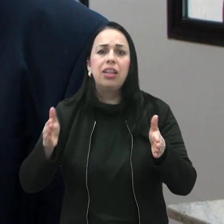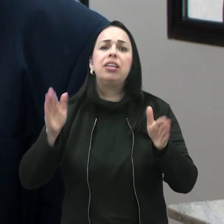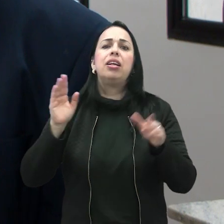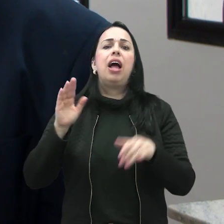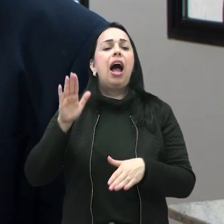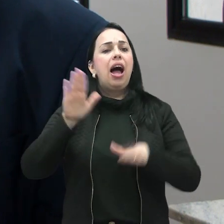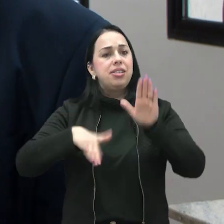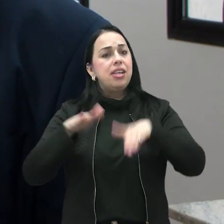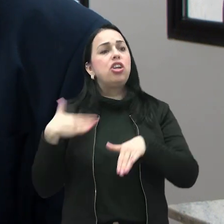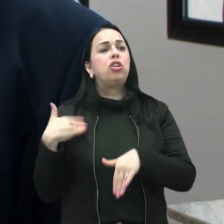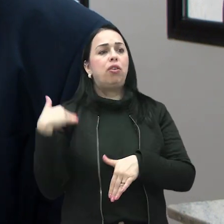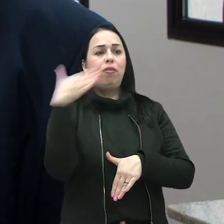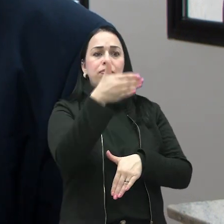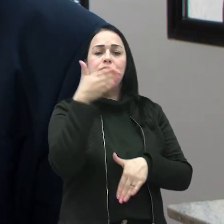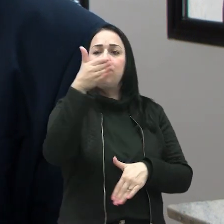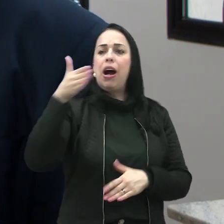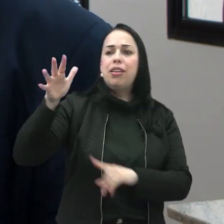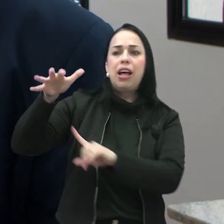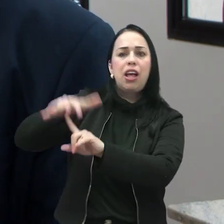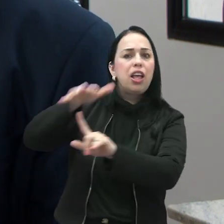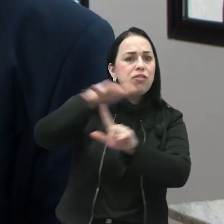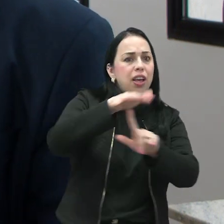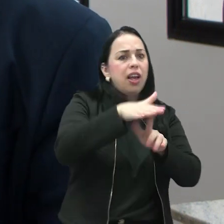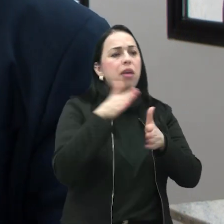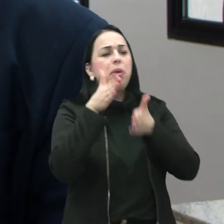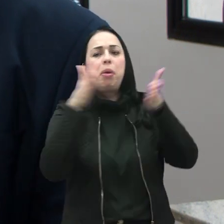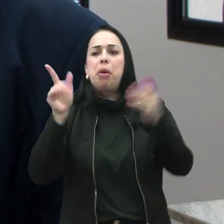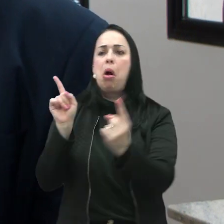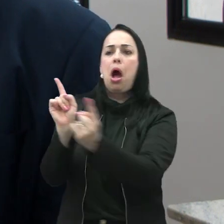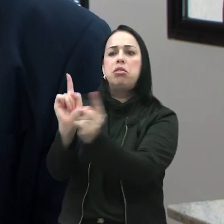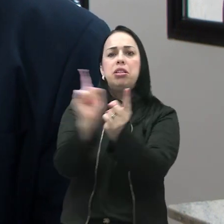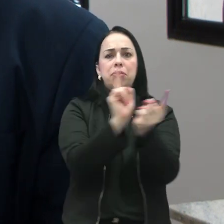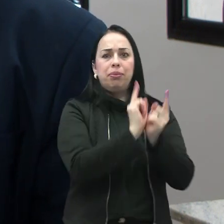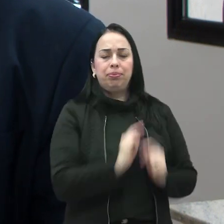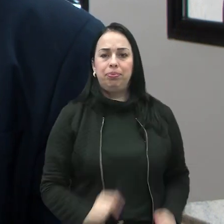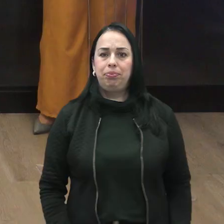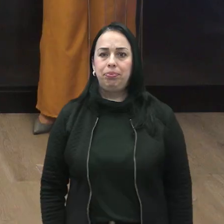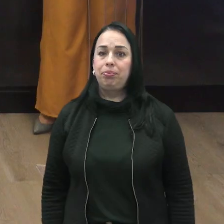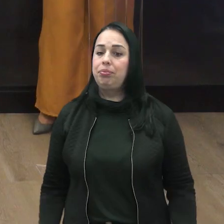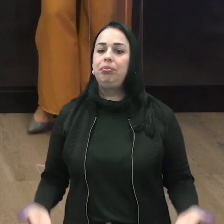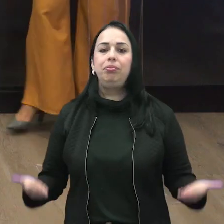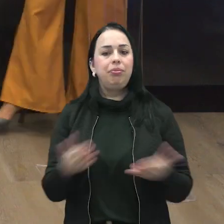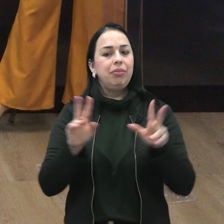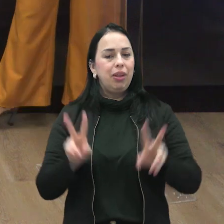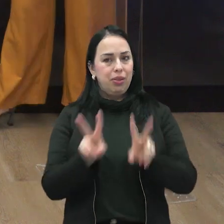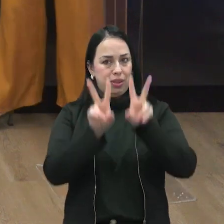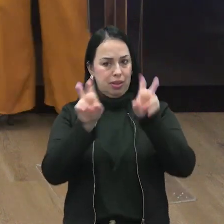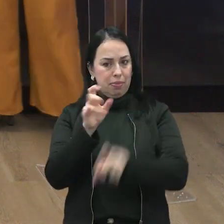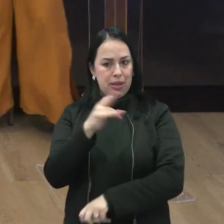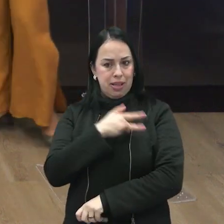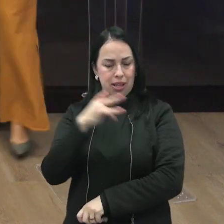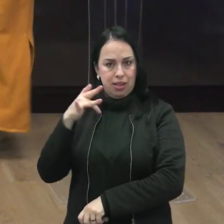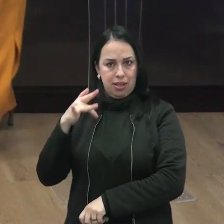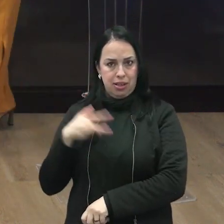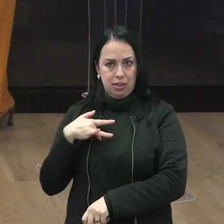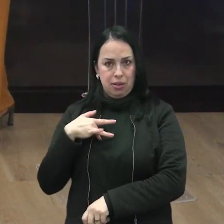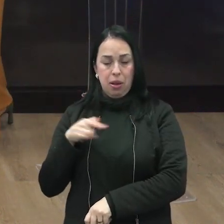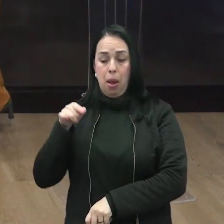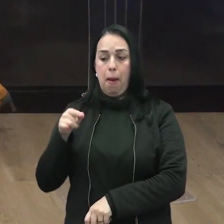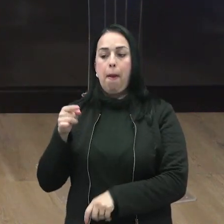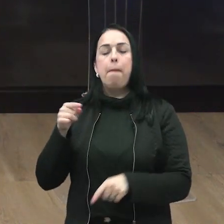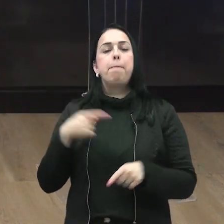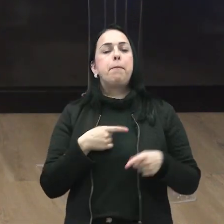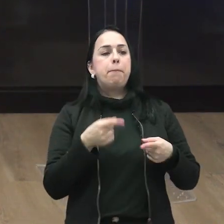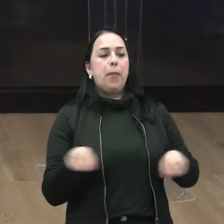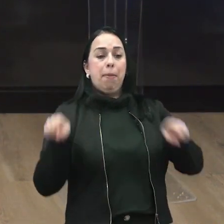diariamente estão aí nas feiras, nas cidades aqui de São José dos Campos, ajudando, atendendo a população aí. A gente fala agora sobre saúde. Uma